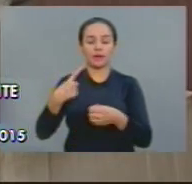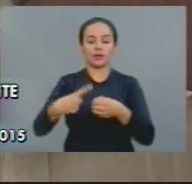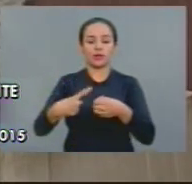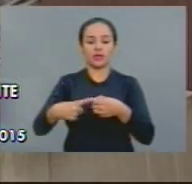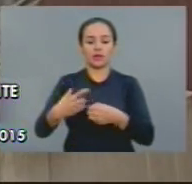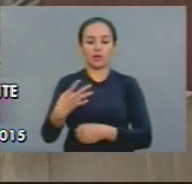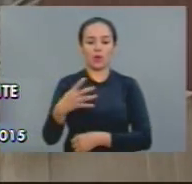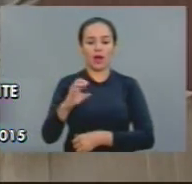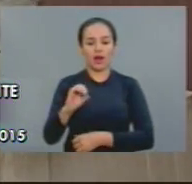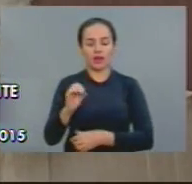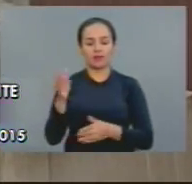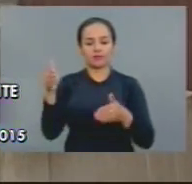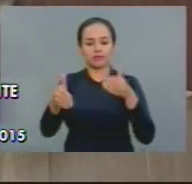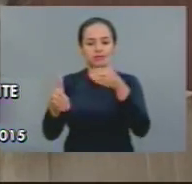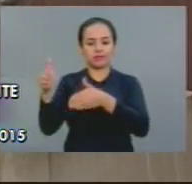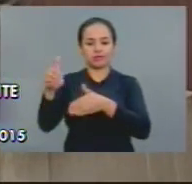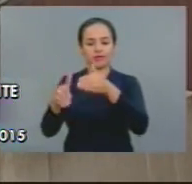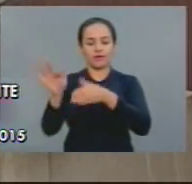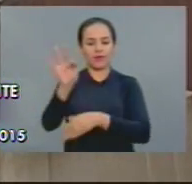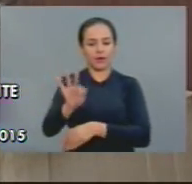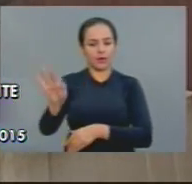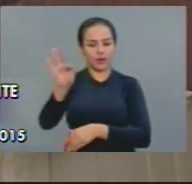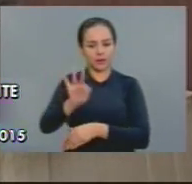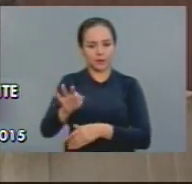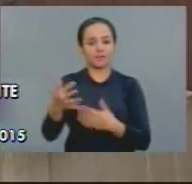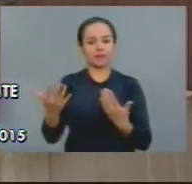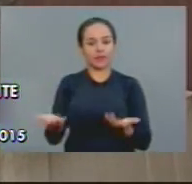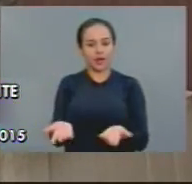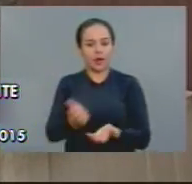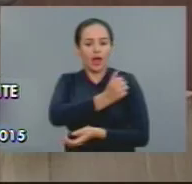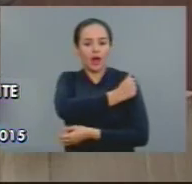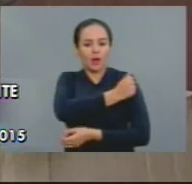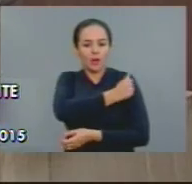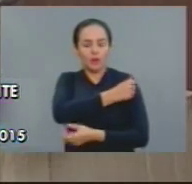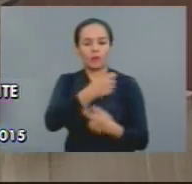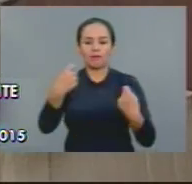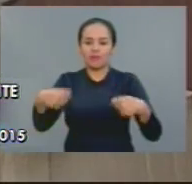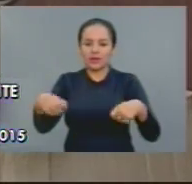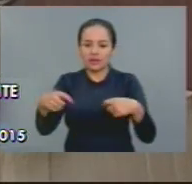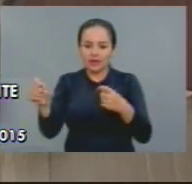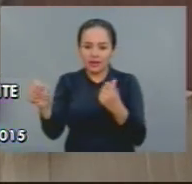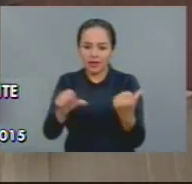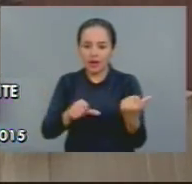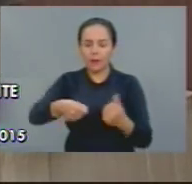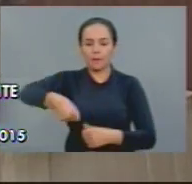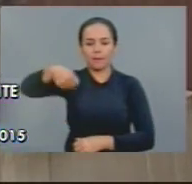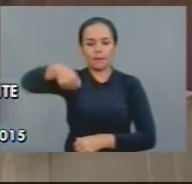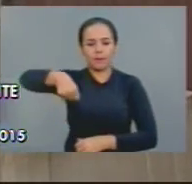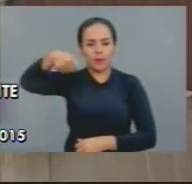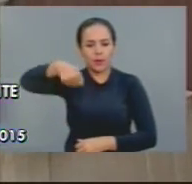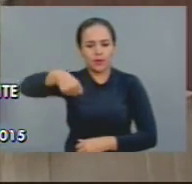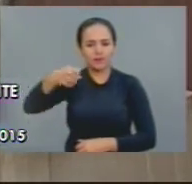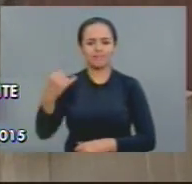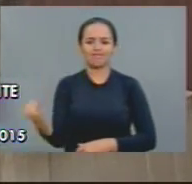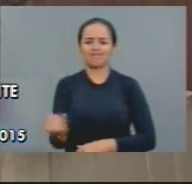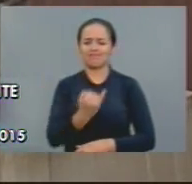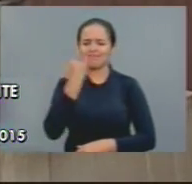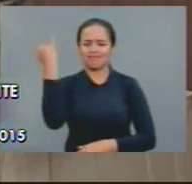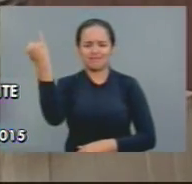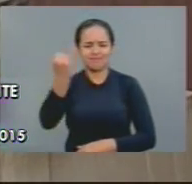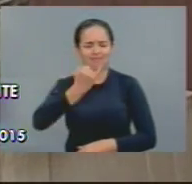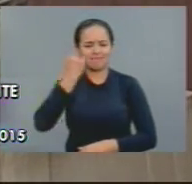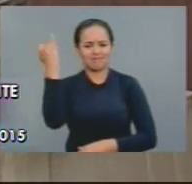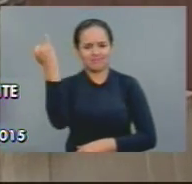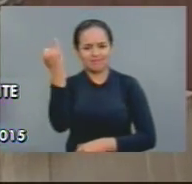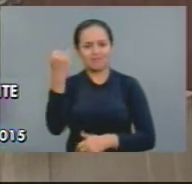40 municípios. Ter bolsa é imprescindível, ter assistência estudantil é imprescindível para